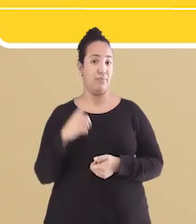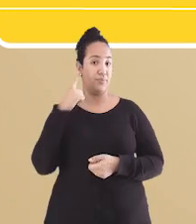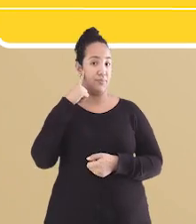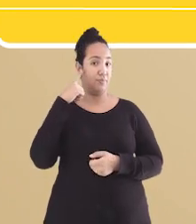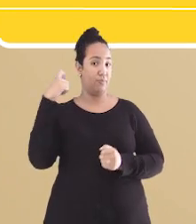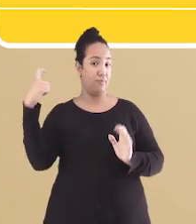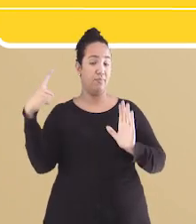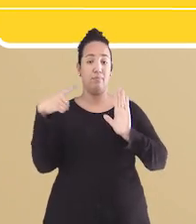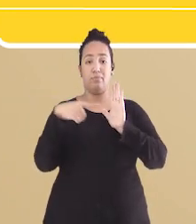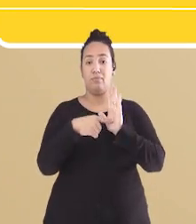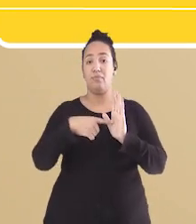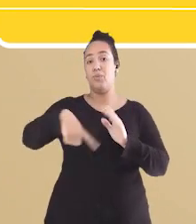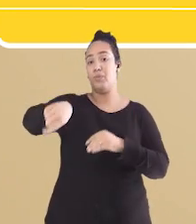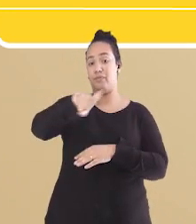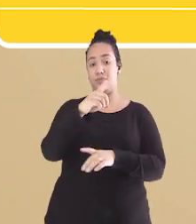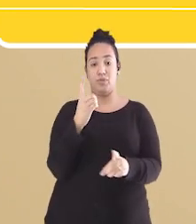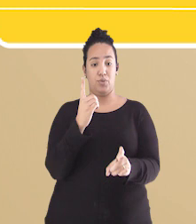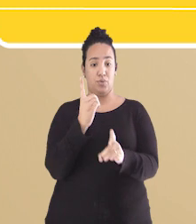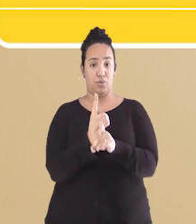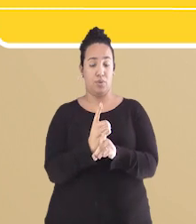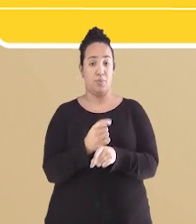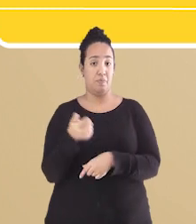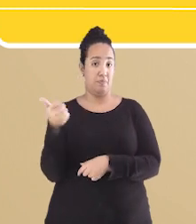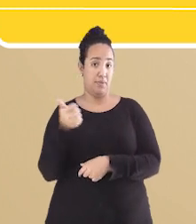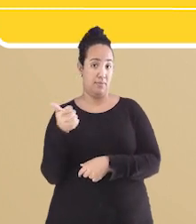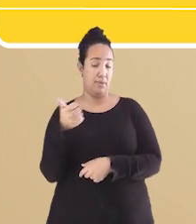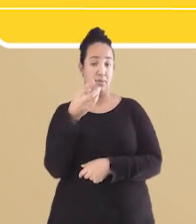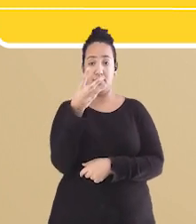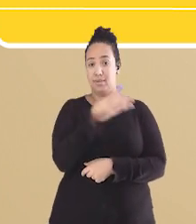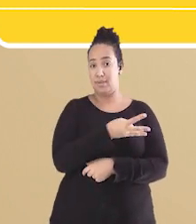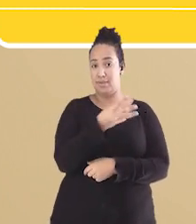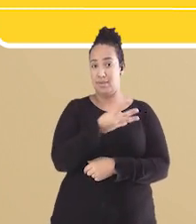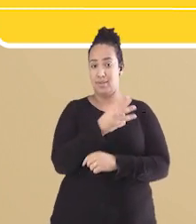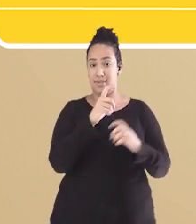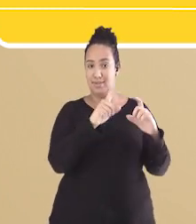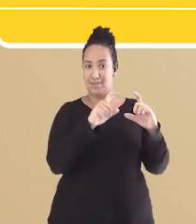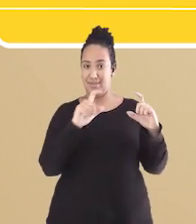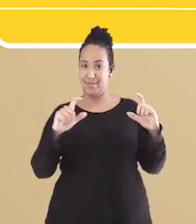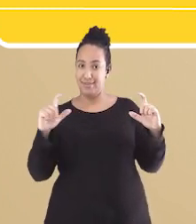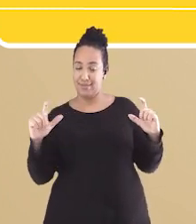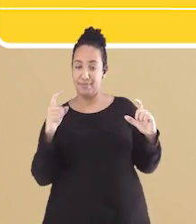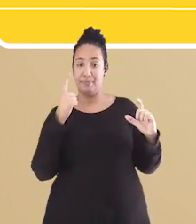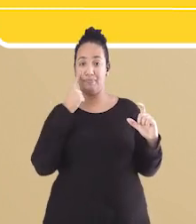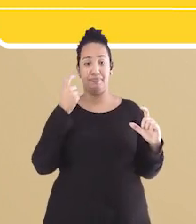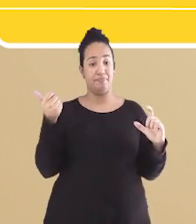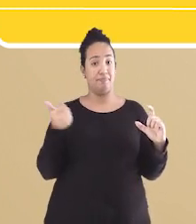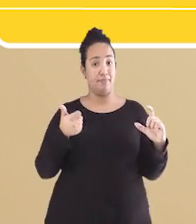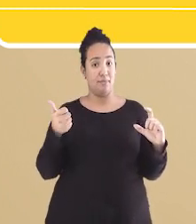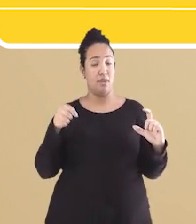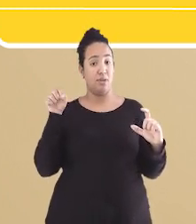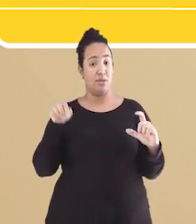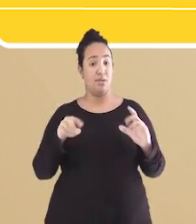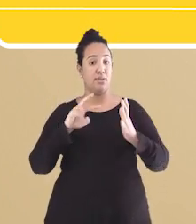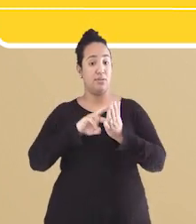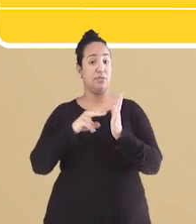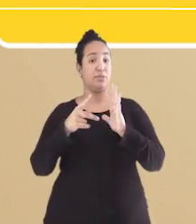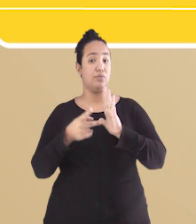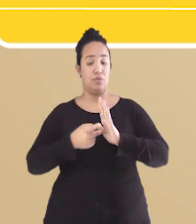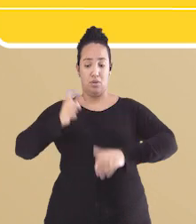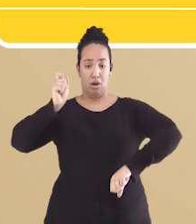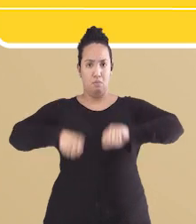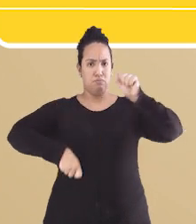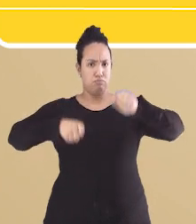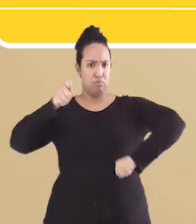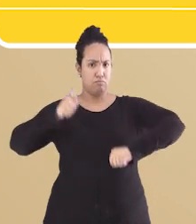As onomatopeias estão presentes no primeiro e no terceiro quadrinhos. No primeiro,